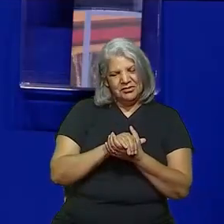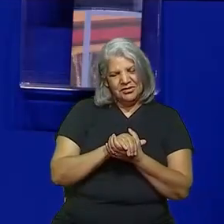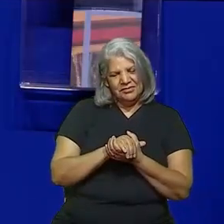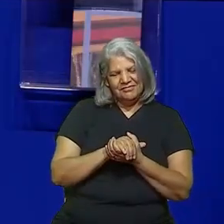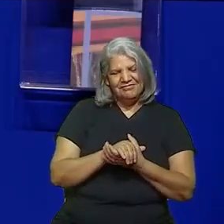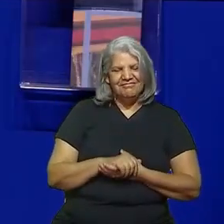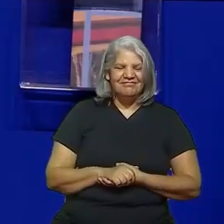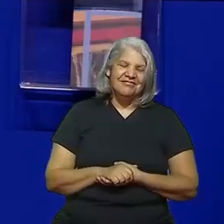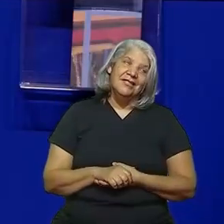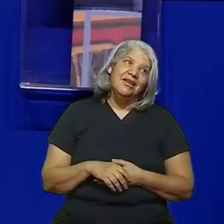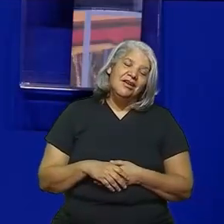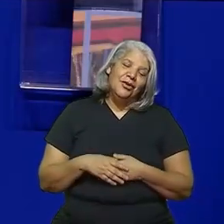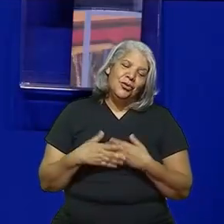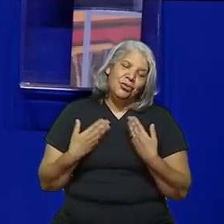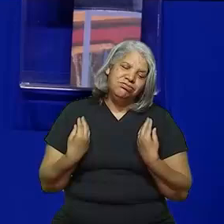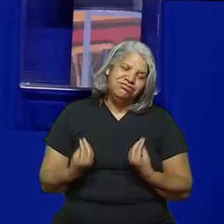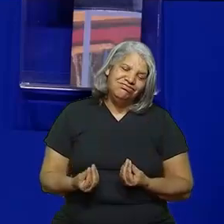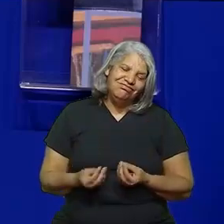olhando.